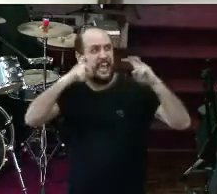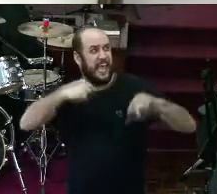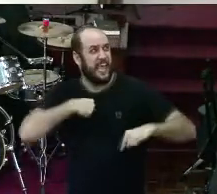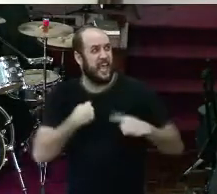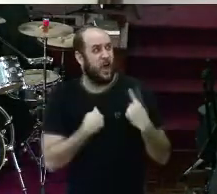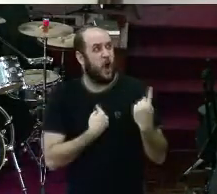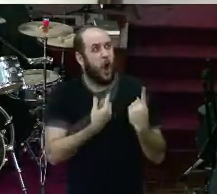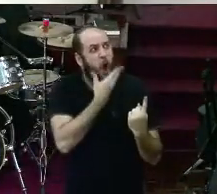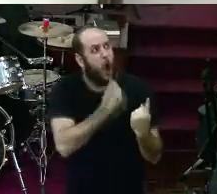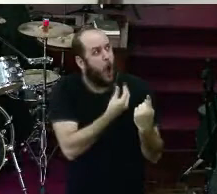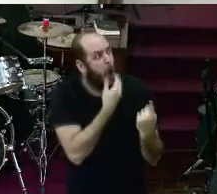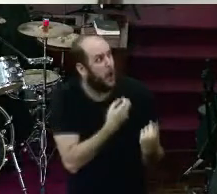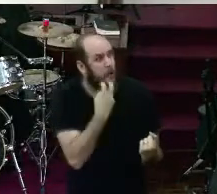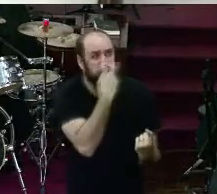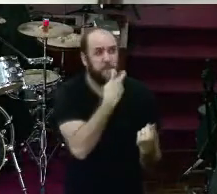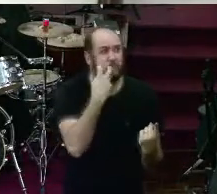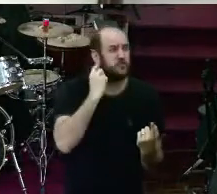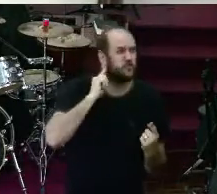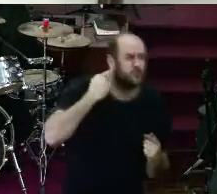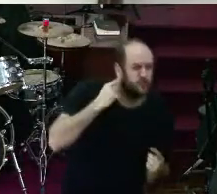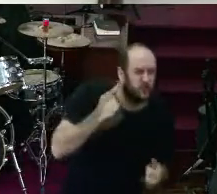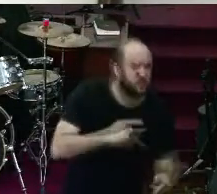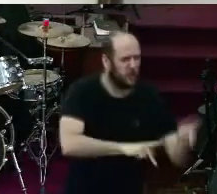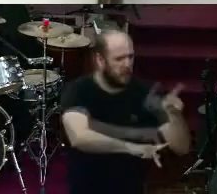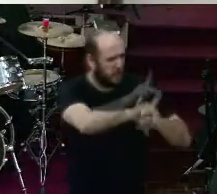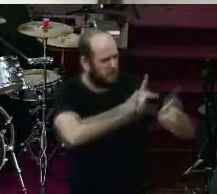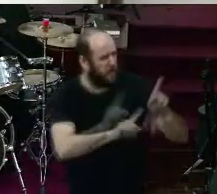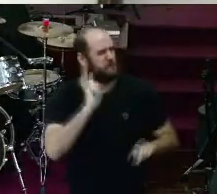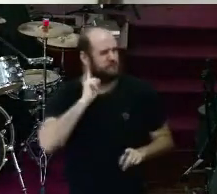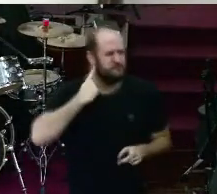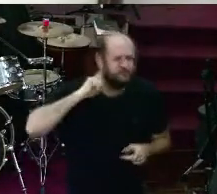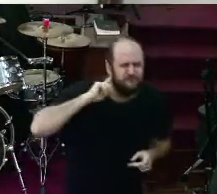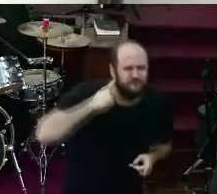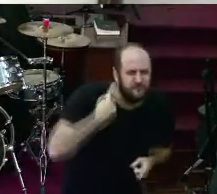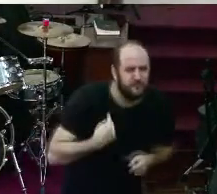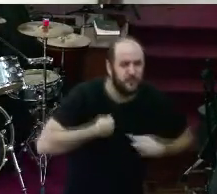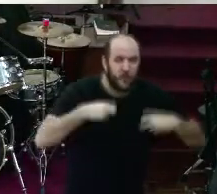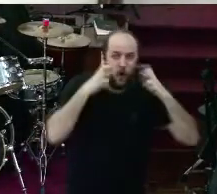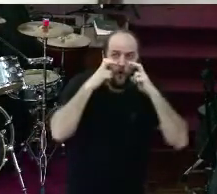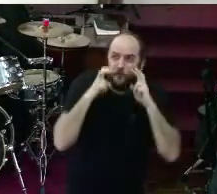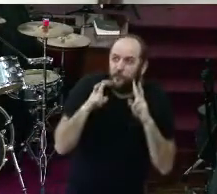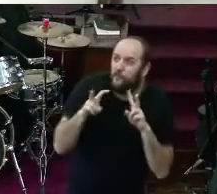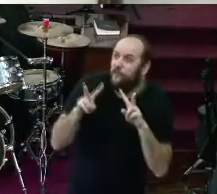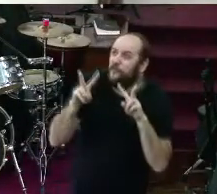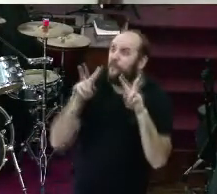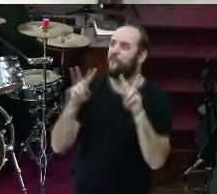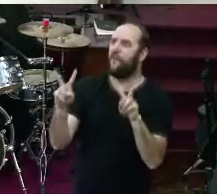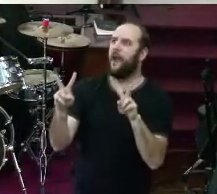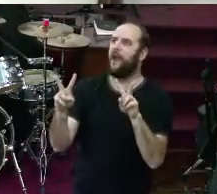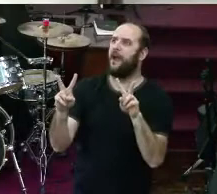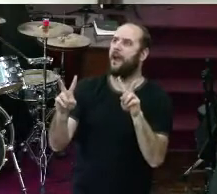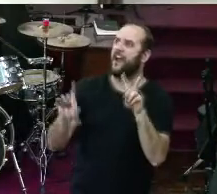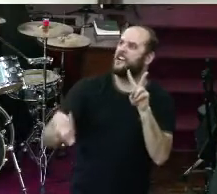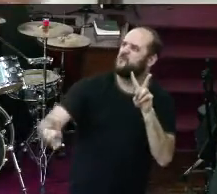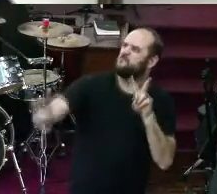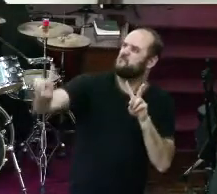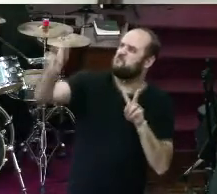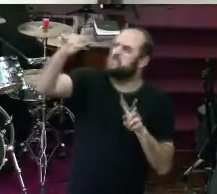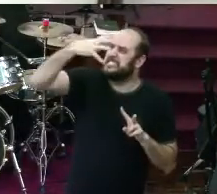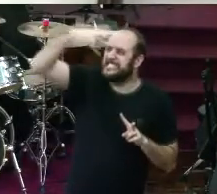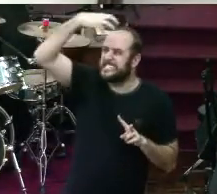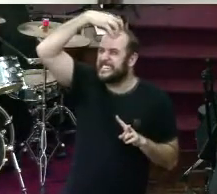de lábios impuros, habito no meio de um povo de impuros lábios, e os meus olhos viram o Rei, o Senhor